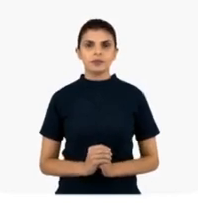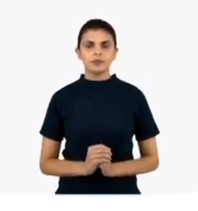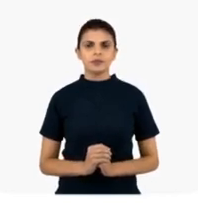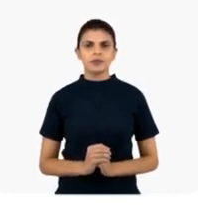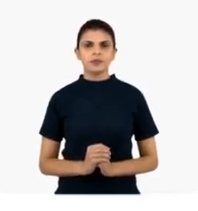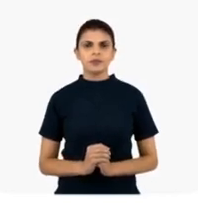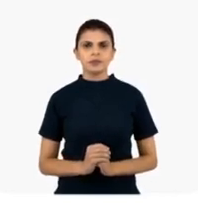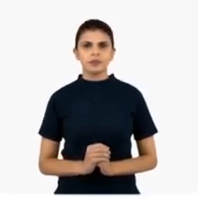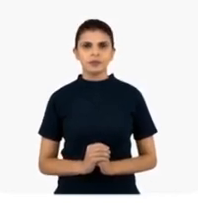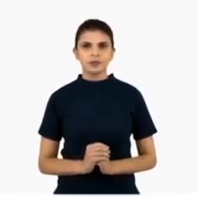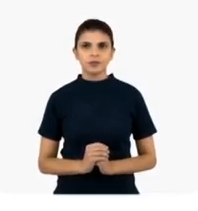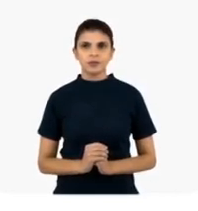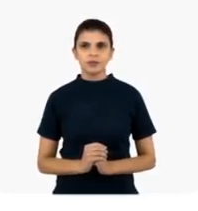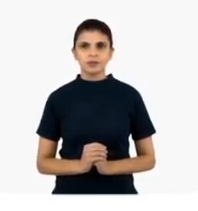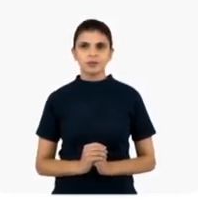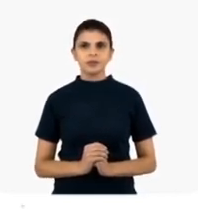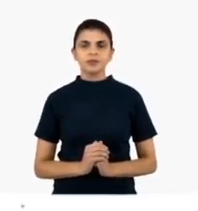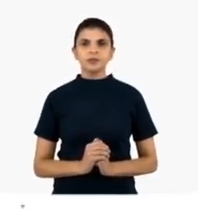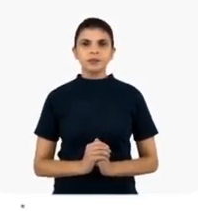Mas quais são